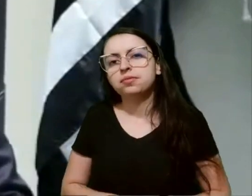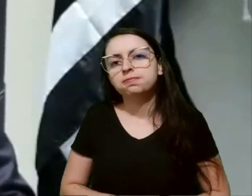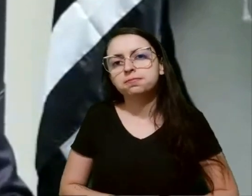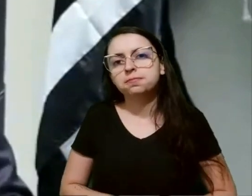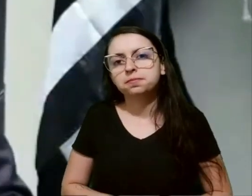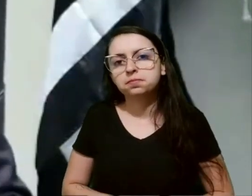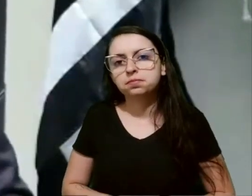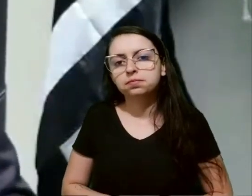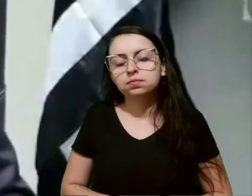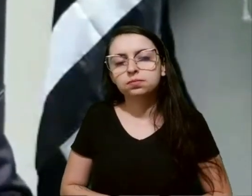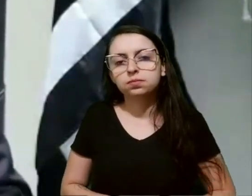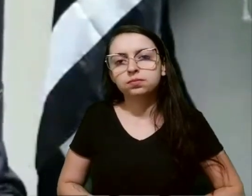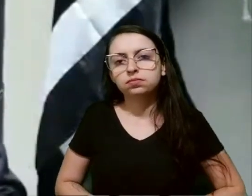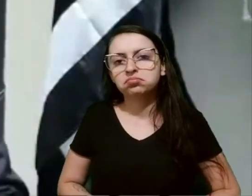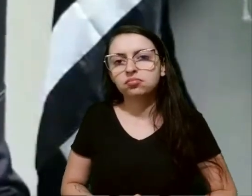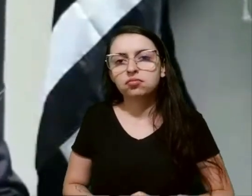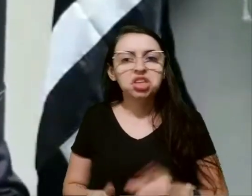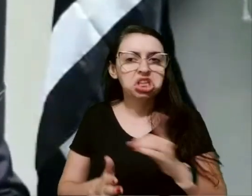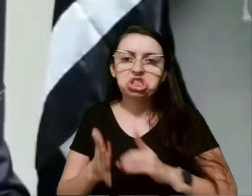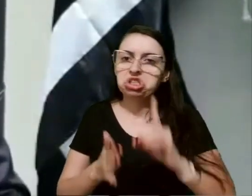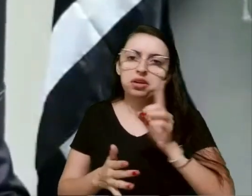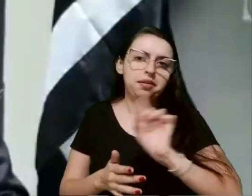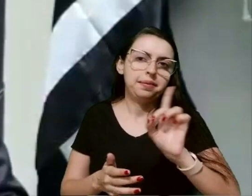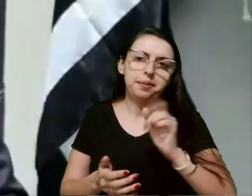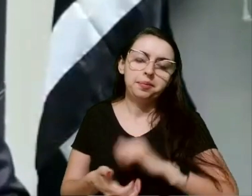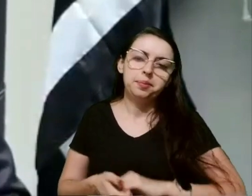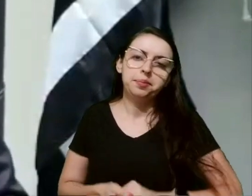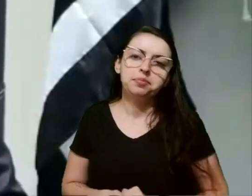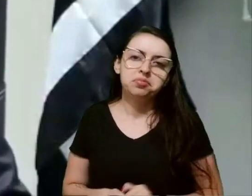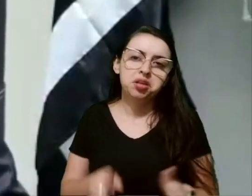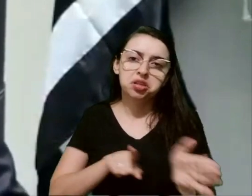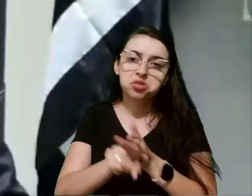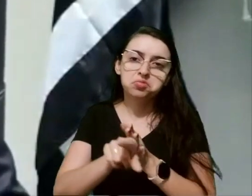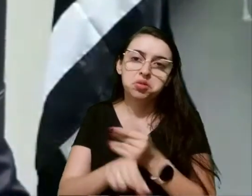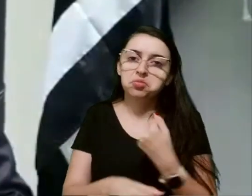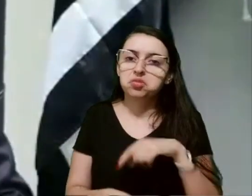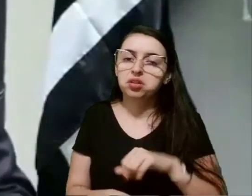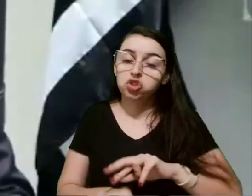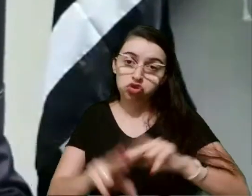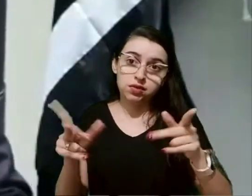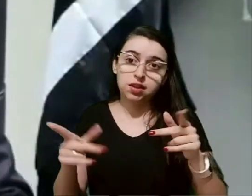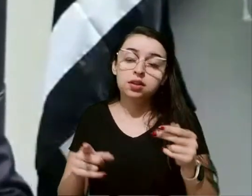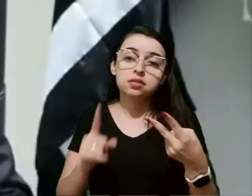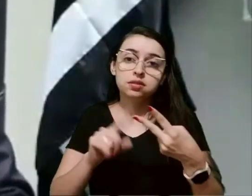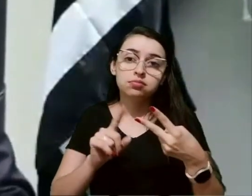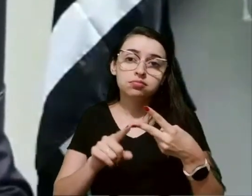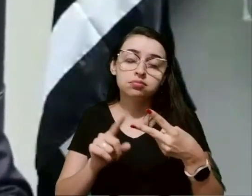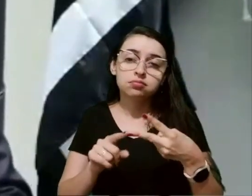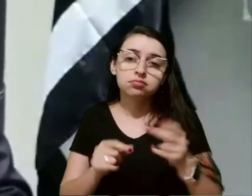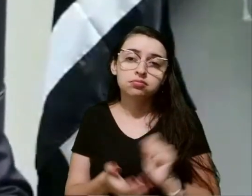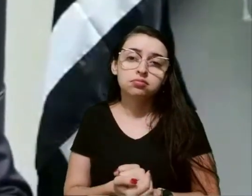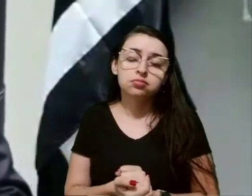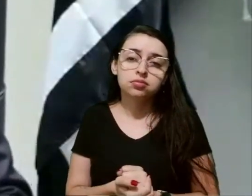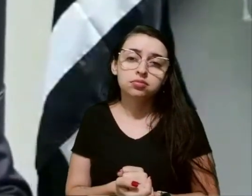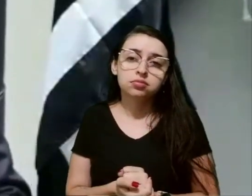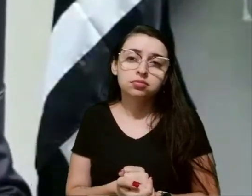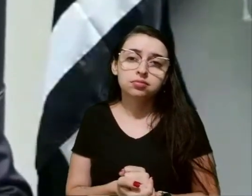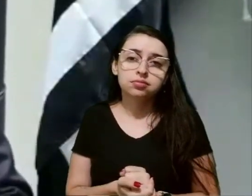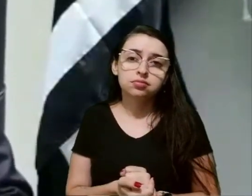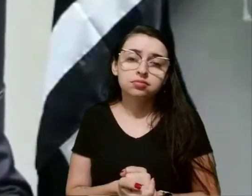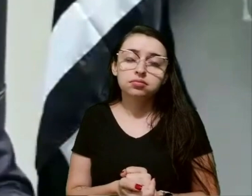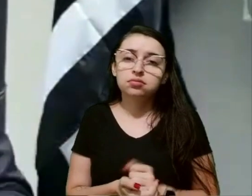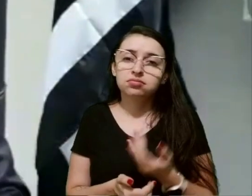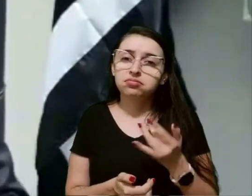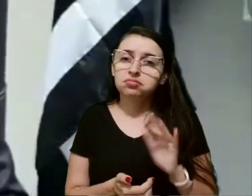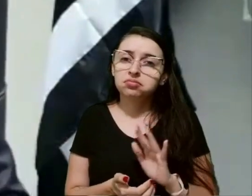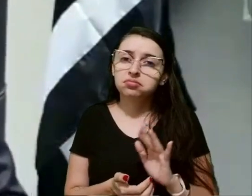Né, então dizendo assim: "Isso não é direito, isso aí que você está perguntando, então não tem como". E a outra resposta era meio que às vezes até uma certa perplexidade que